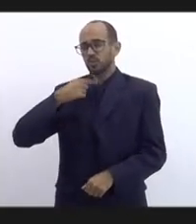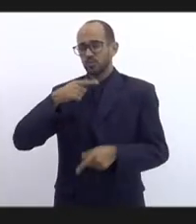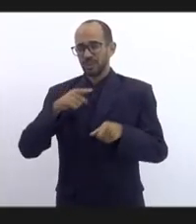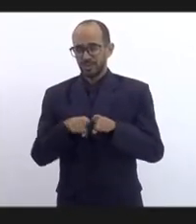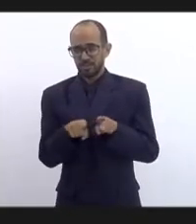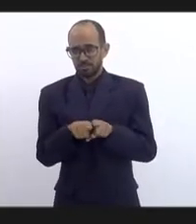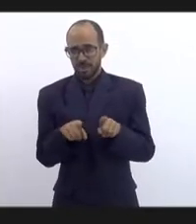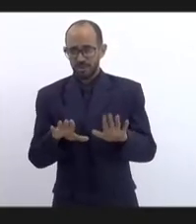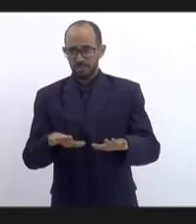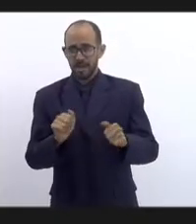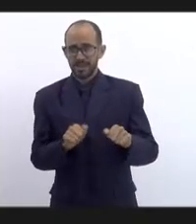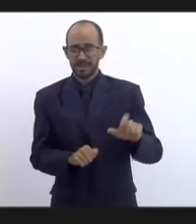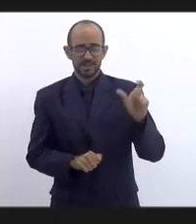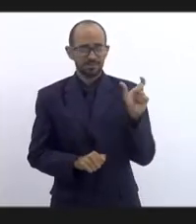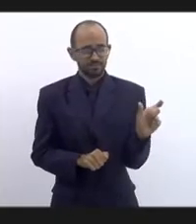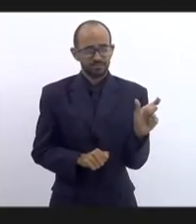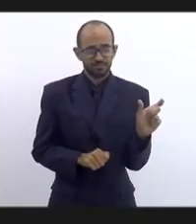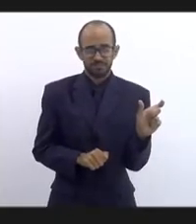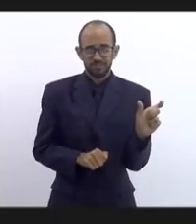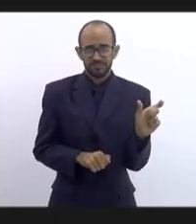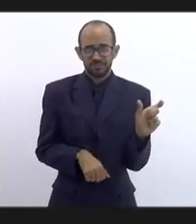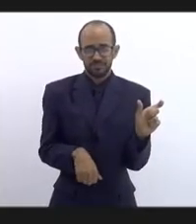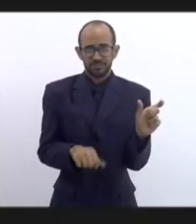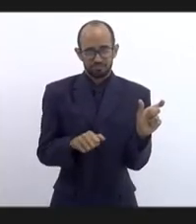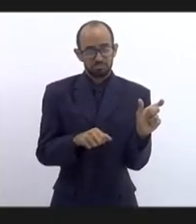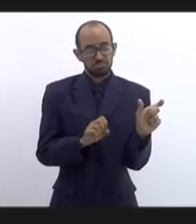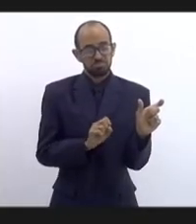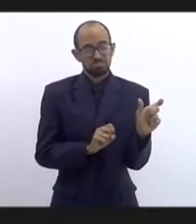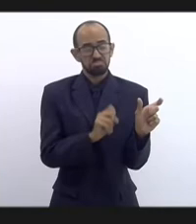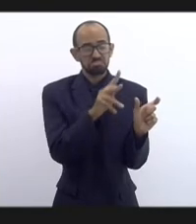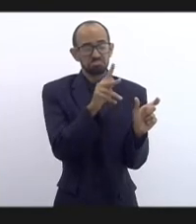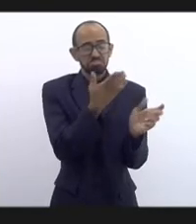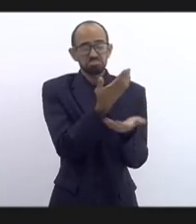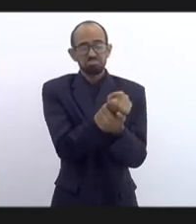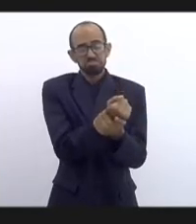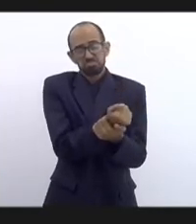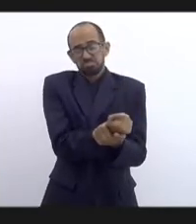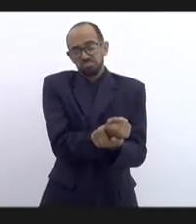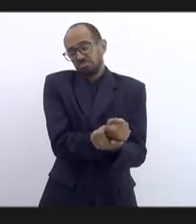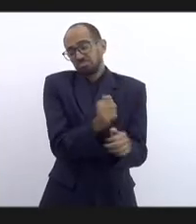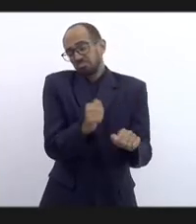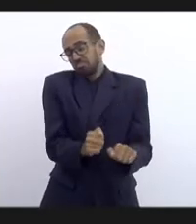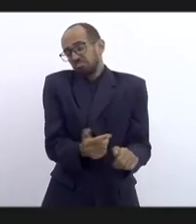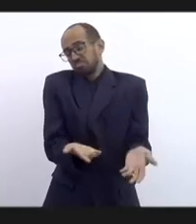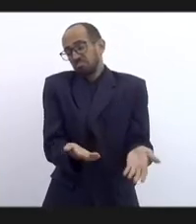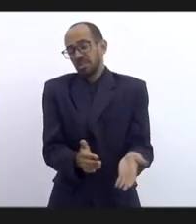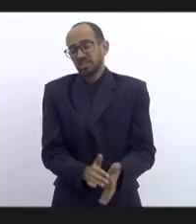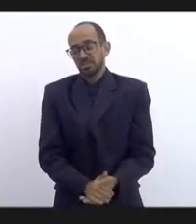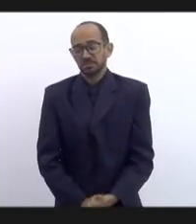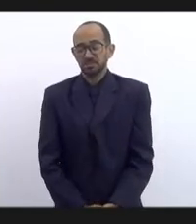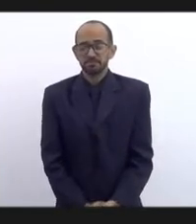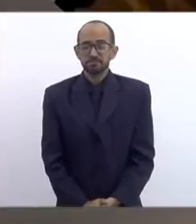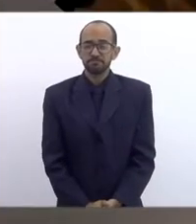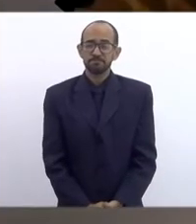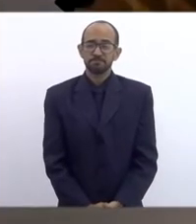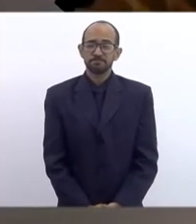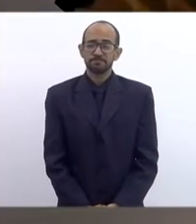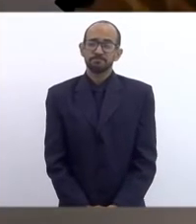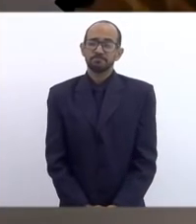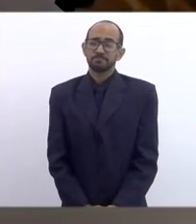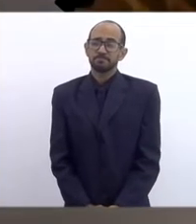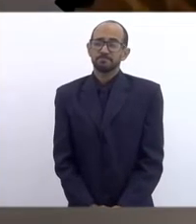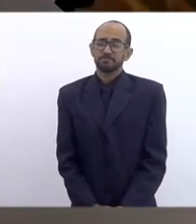esse advérbio aí flexibiliza tudo, então pode ser. Obrigado. Deputado